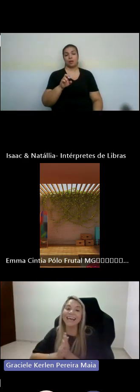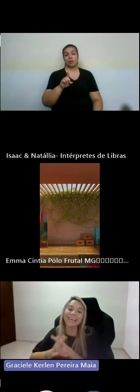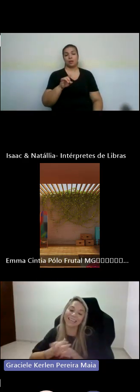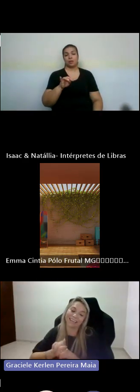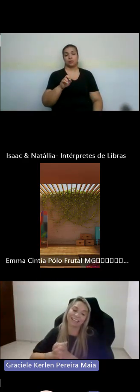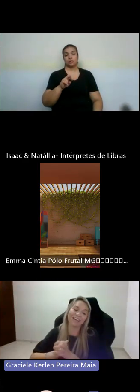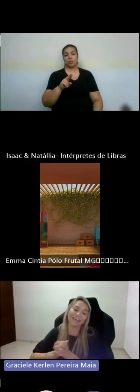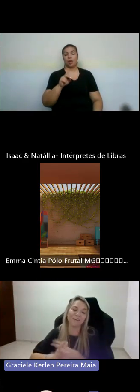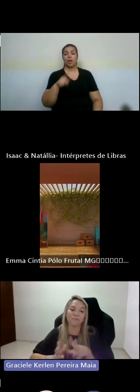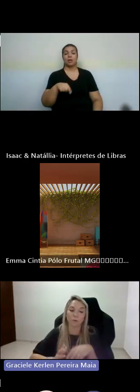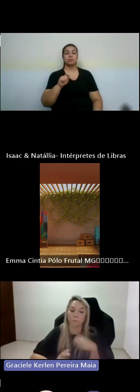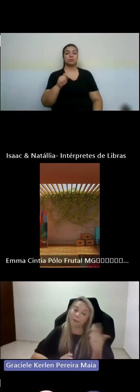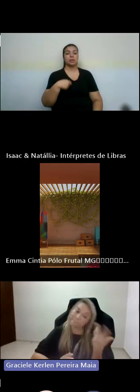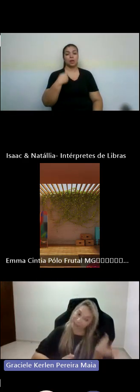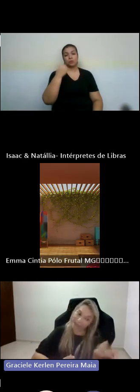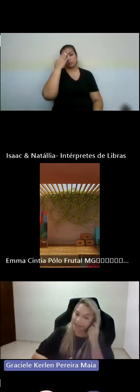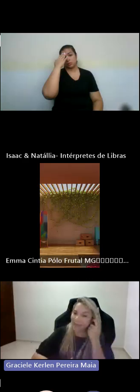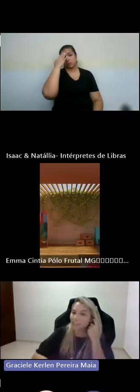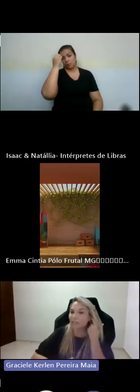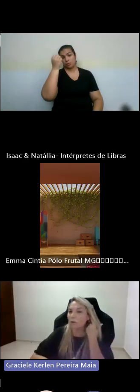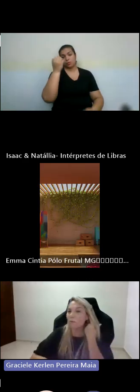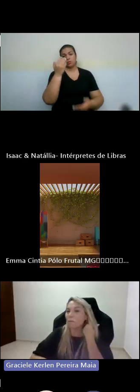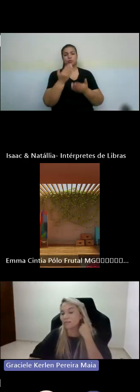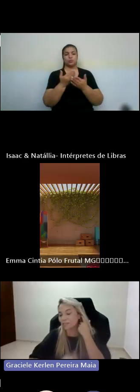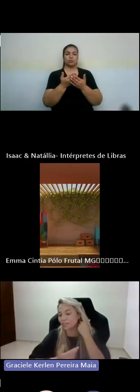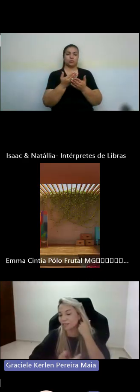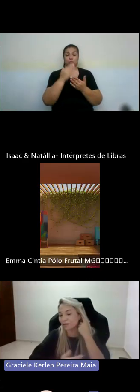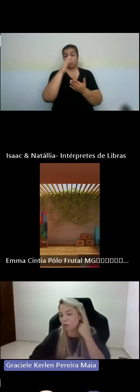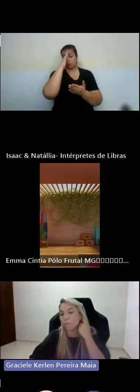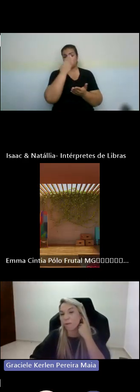estudar. E aí, né, vem para a regra de